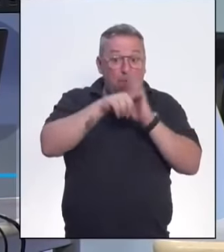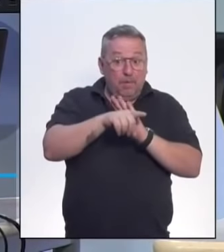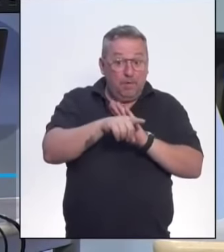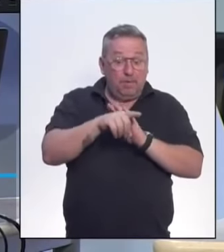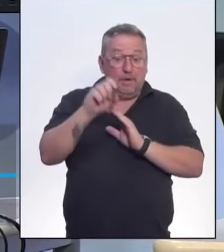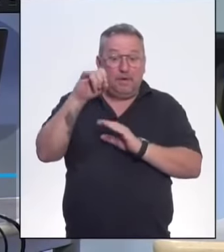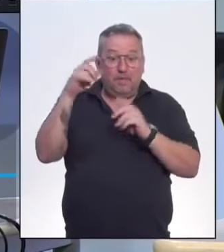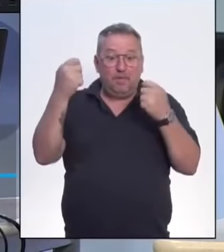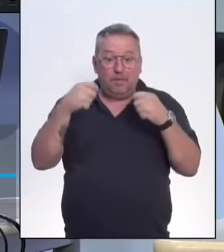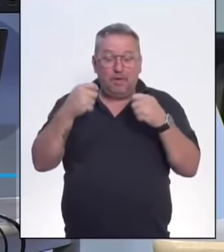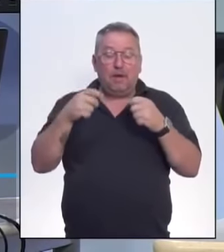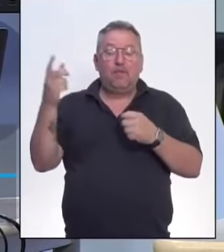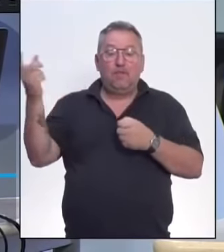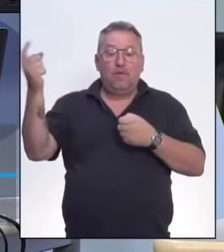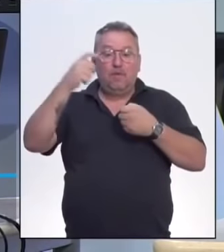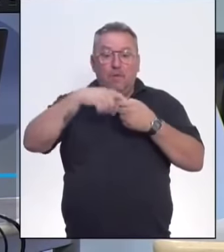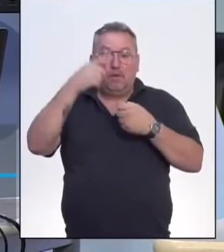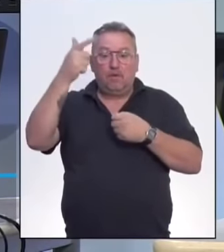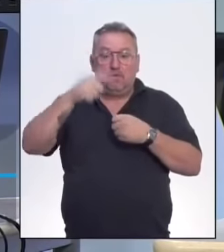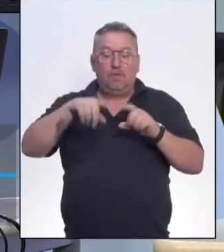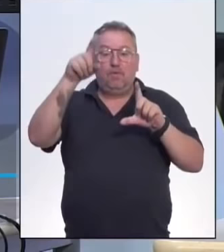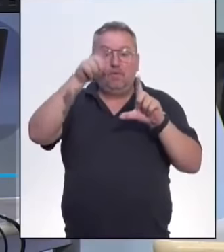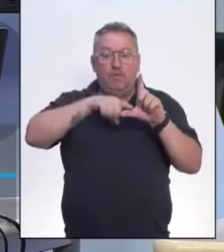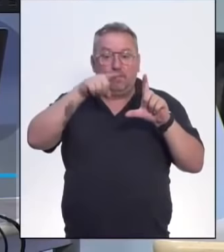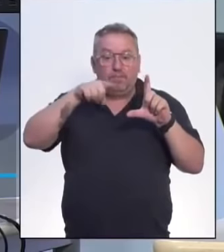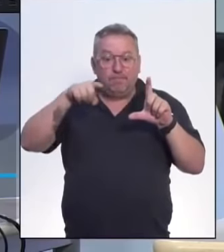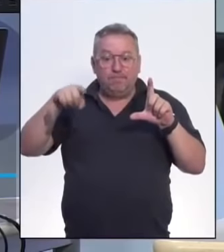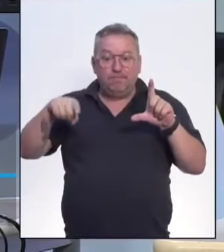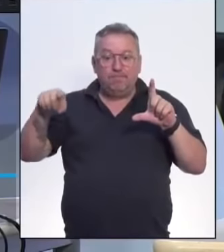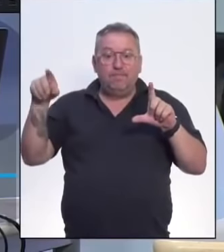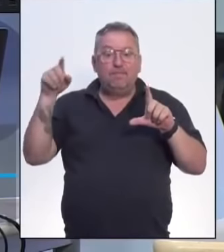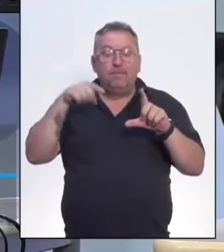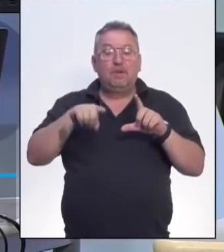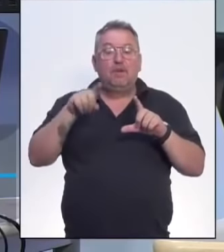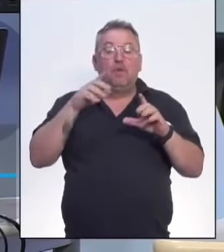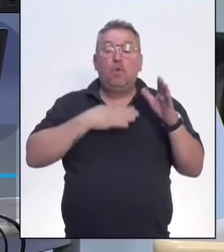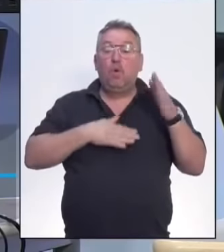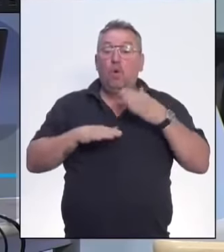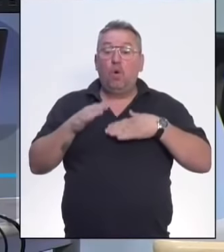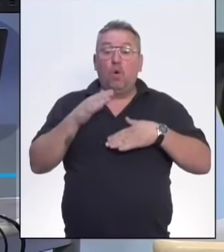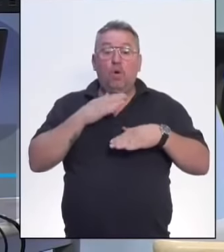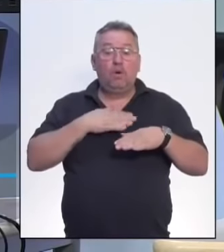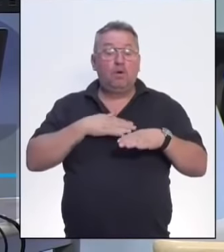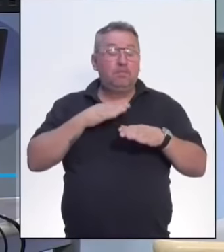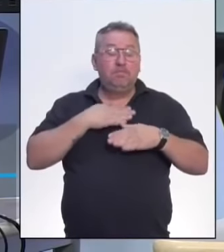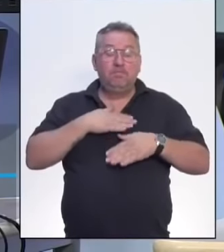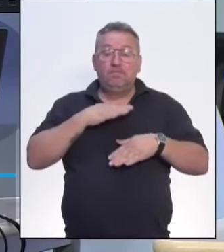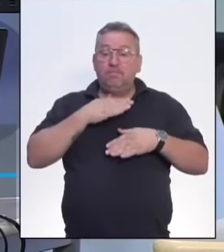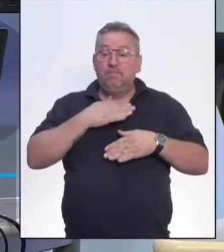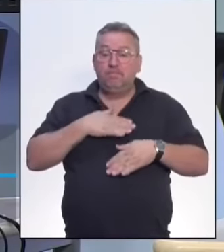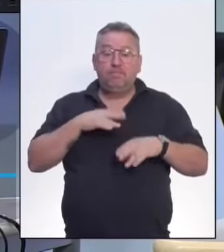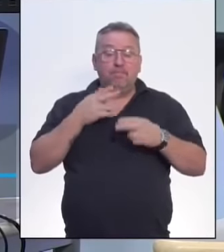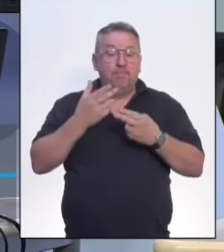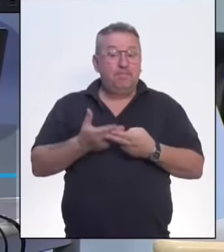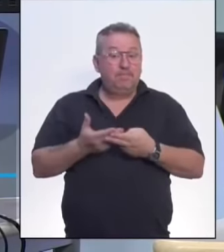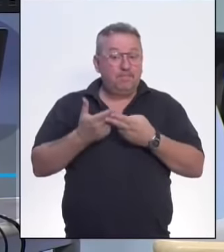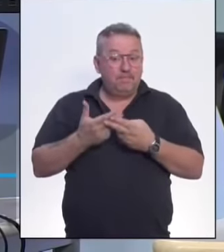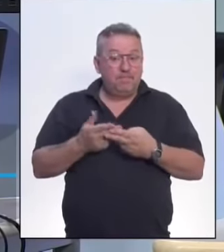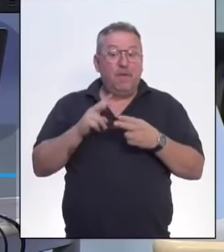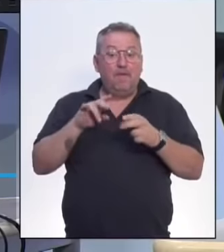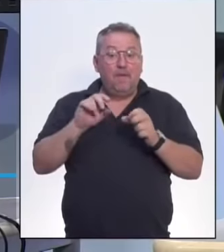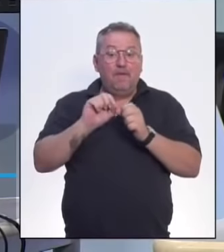se for necessário, nós vamos retornar o gráfico aqui para vocês. E aí, com calma, com paciência, você vai fazer